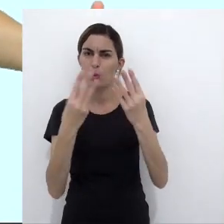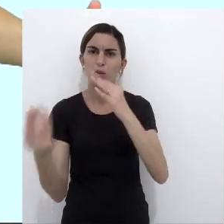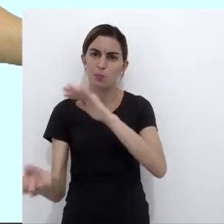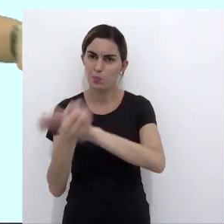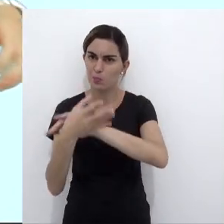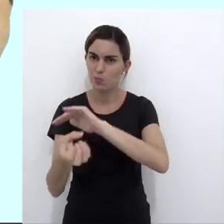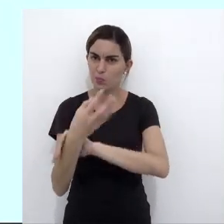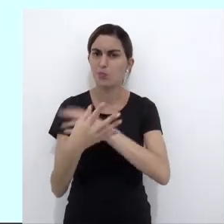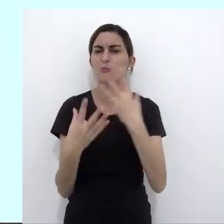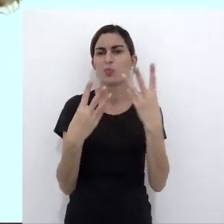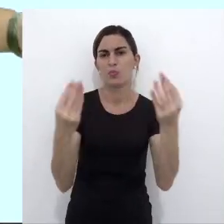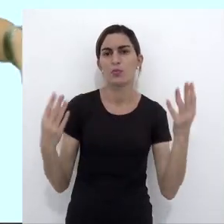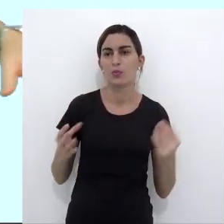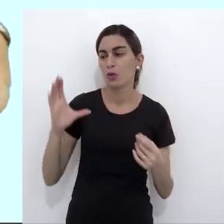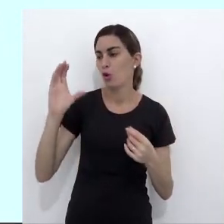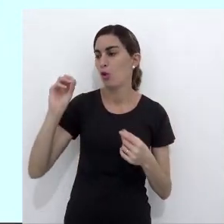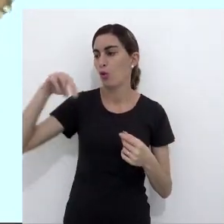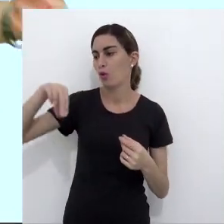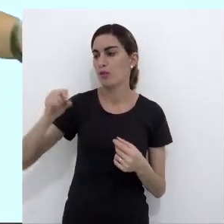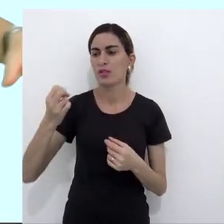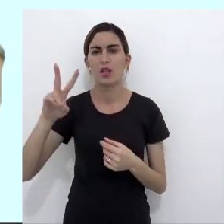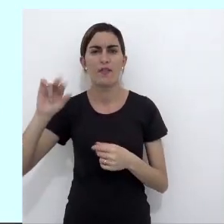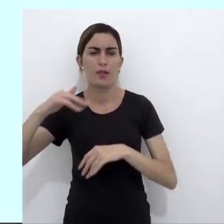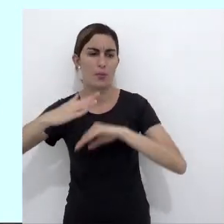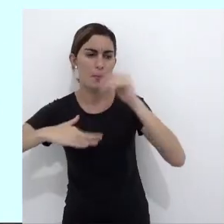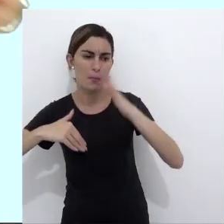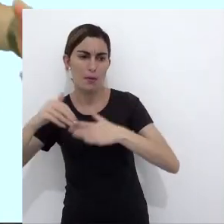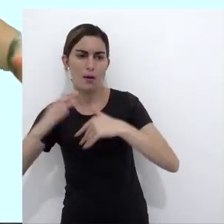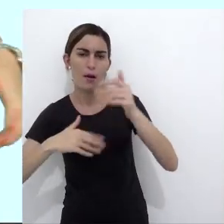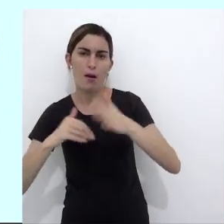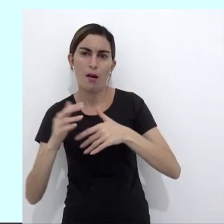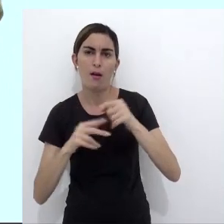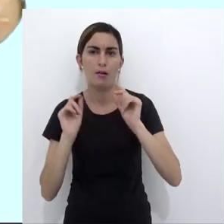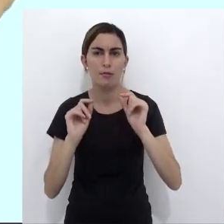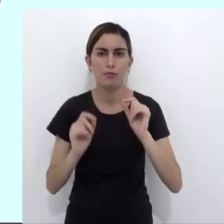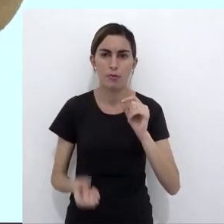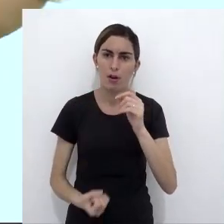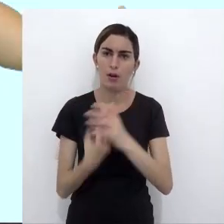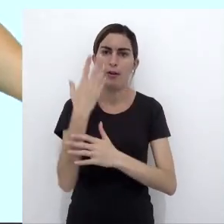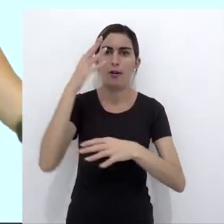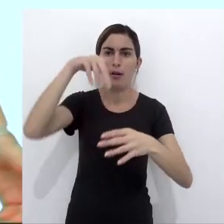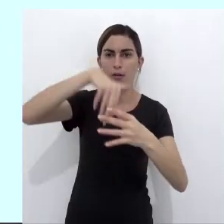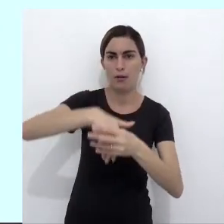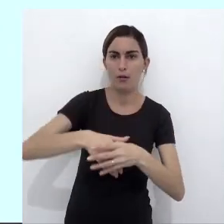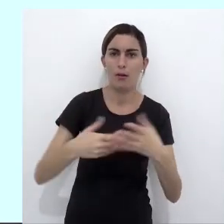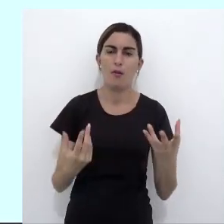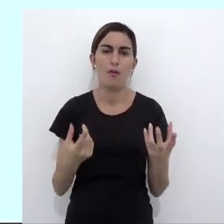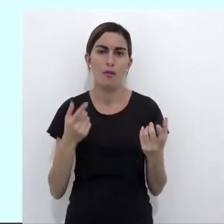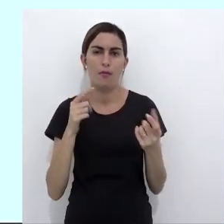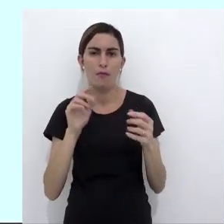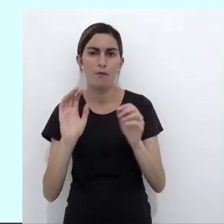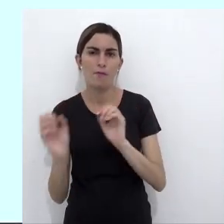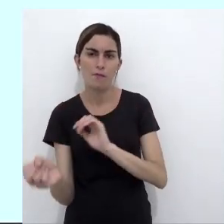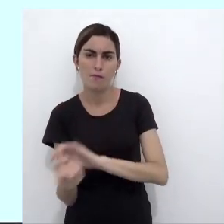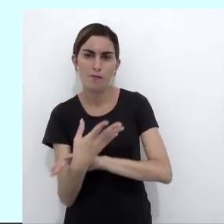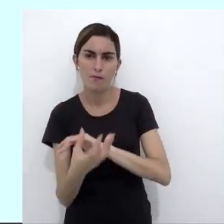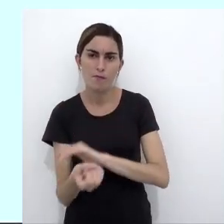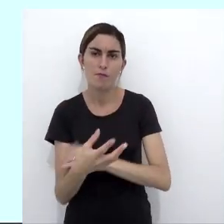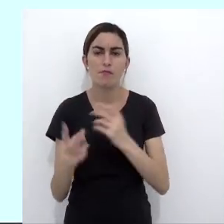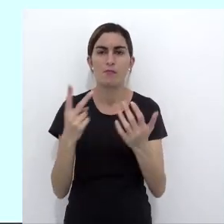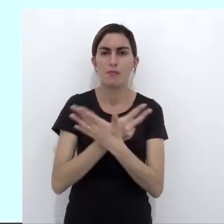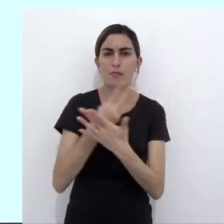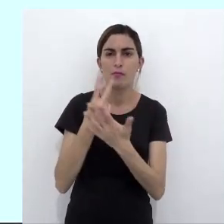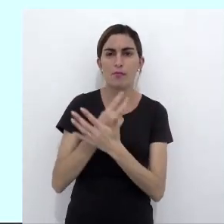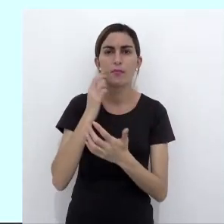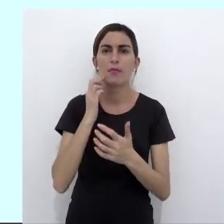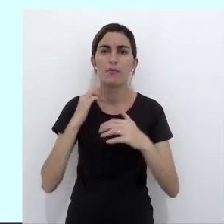eleições. Então, os conservadores já tinham essa prática de se criar eleições fraudulentas. Existia uma